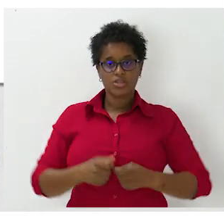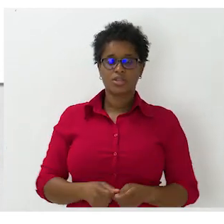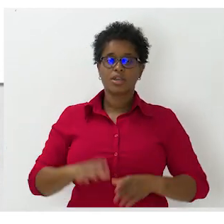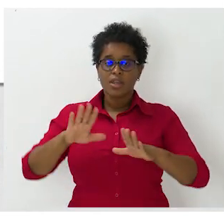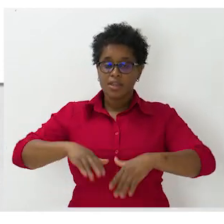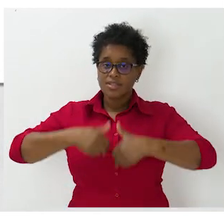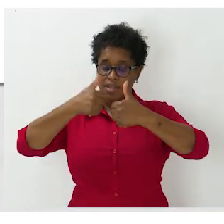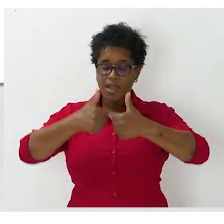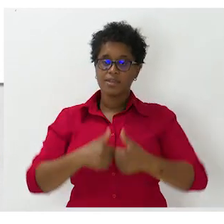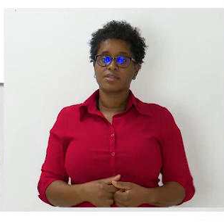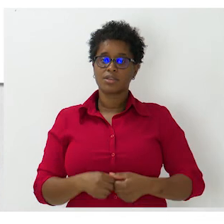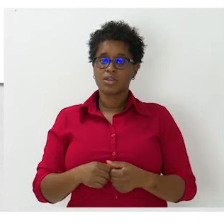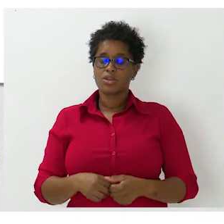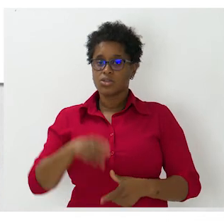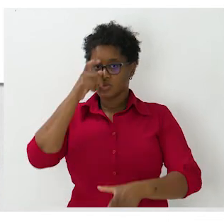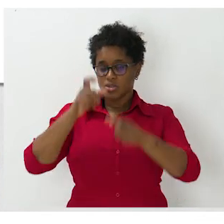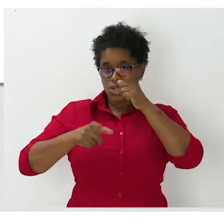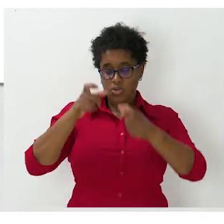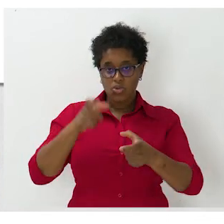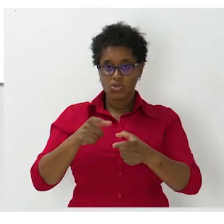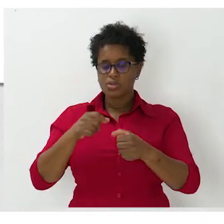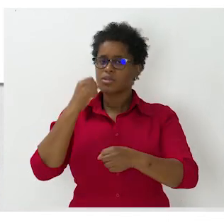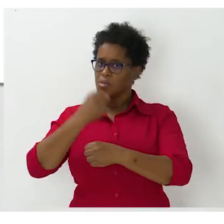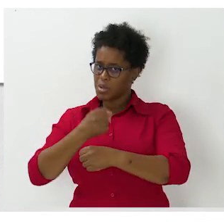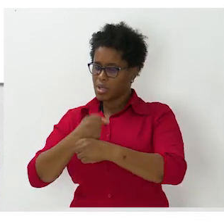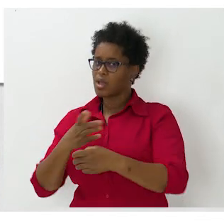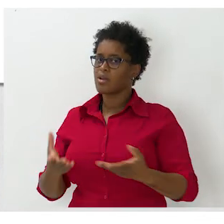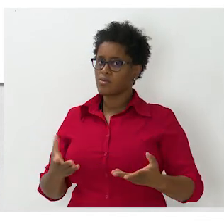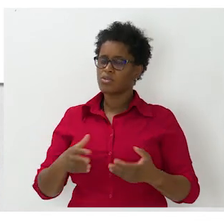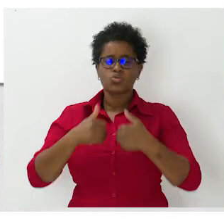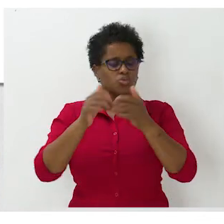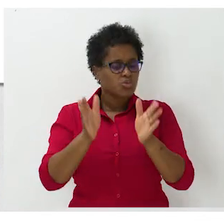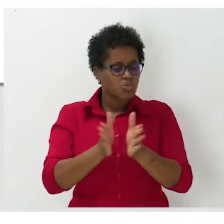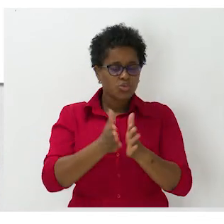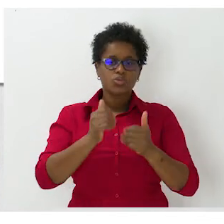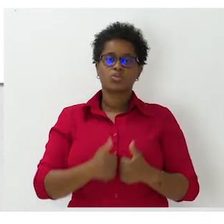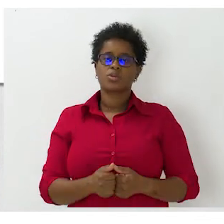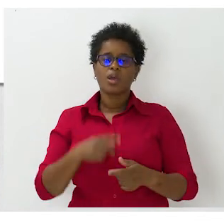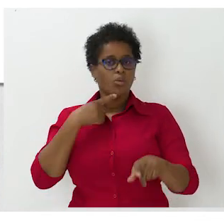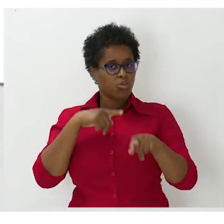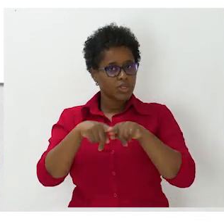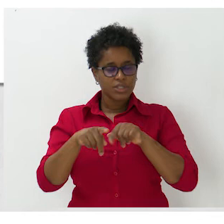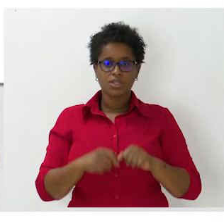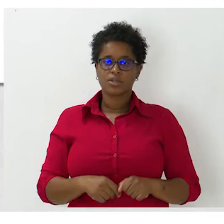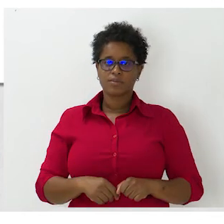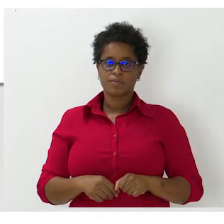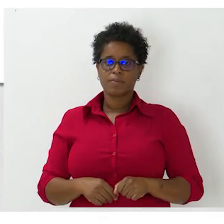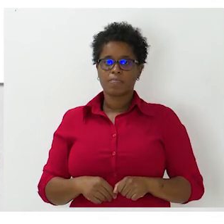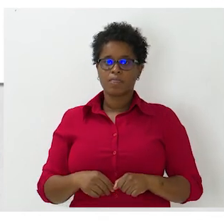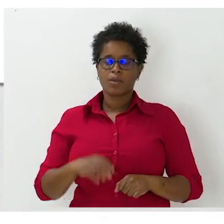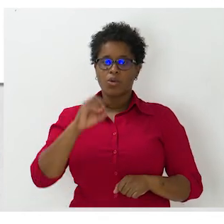Na cidade, os cidadãos dedicavam-se, sobretudo, à política,